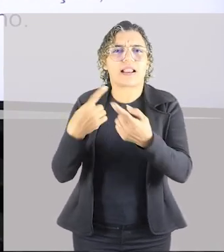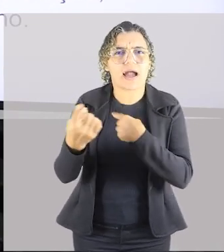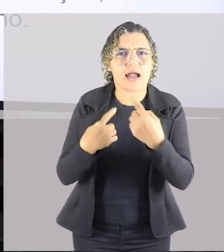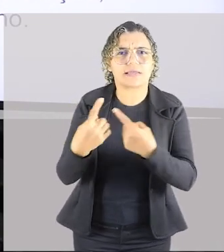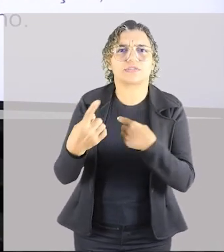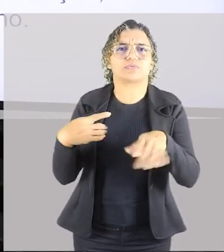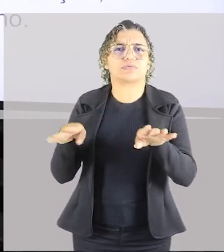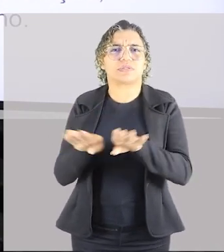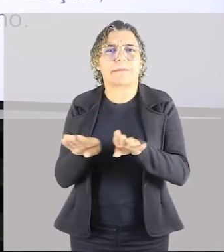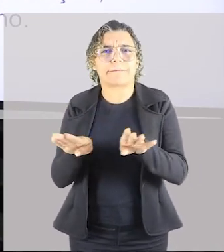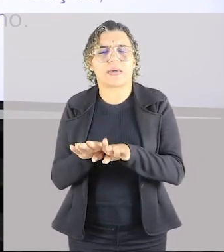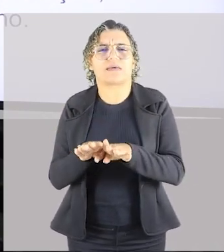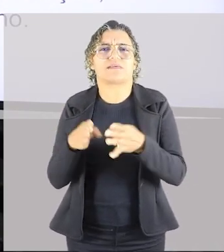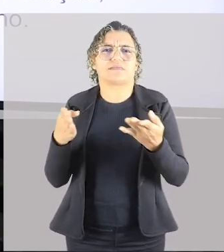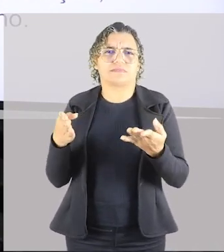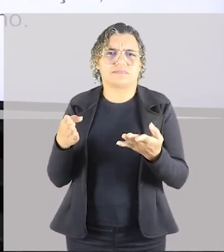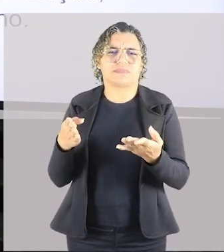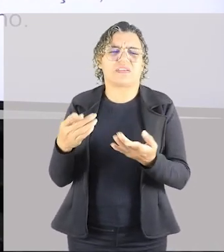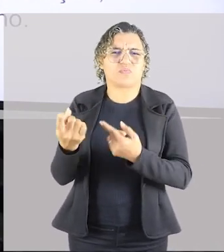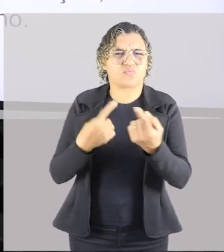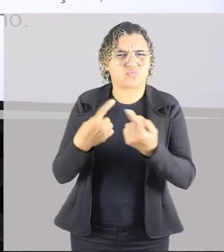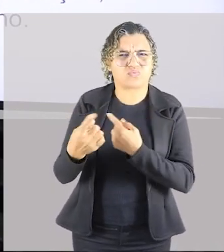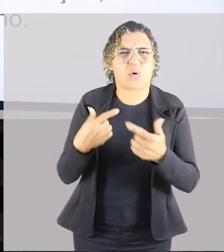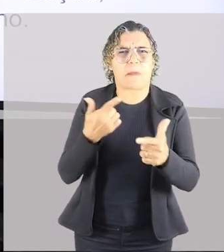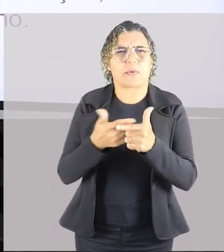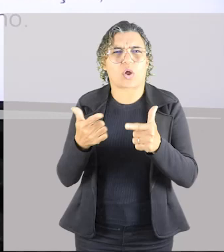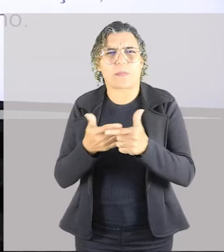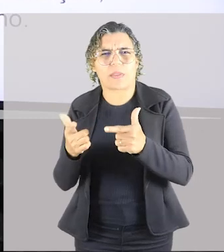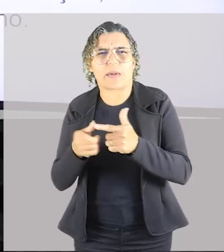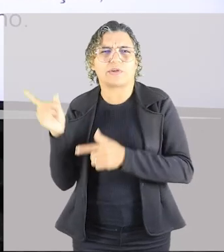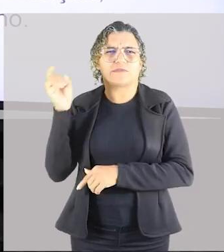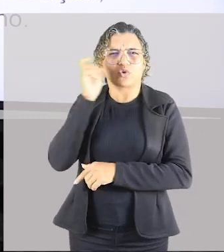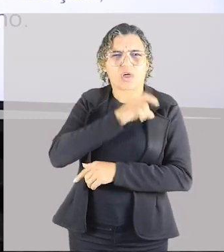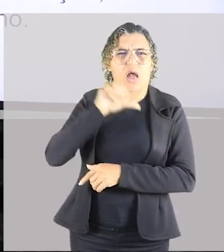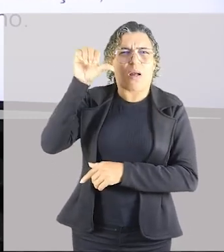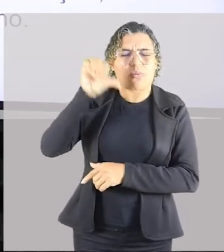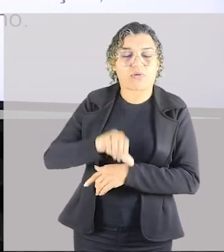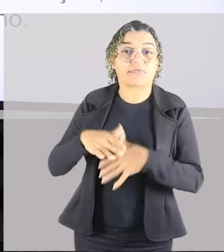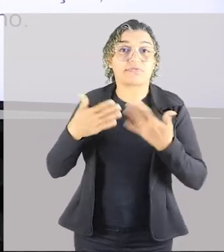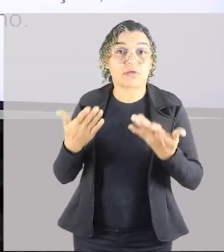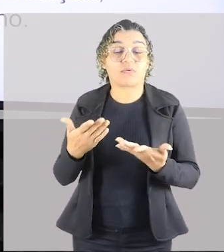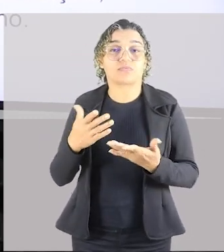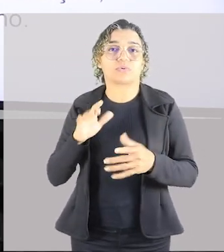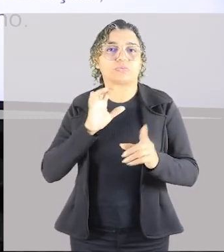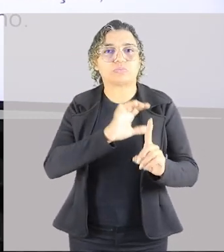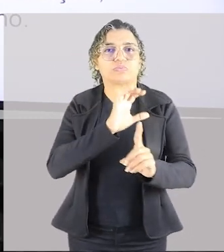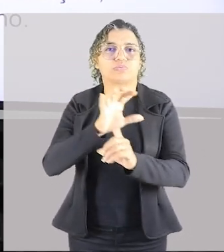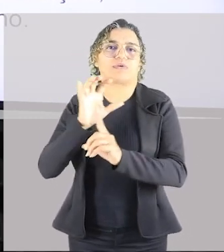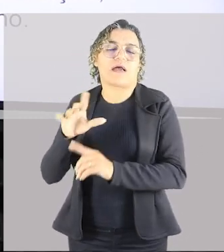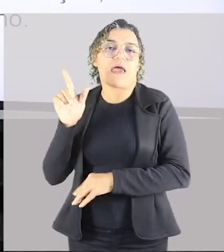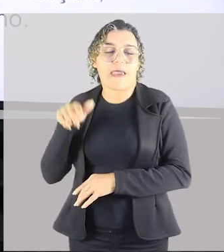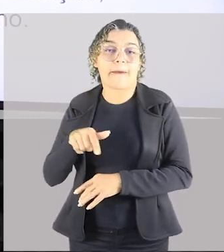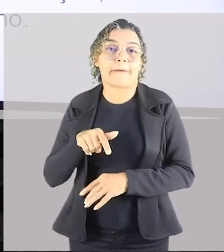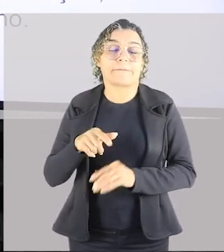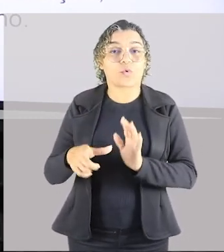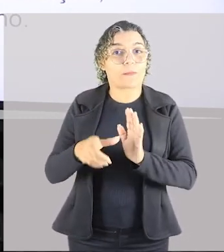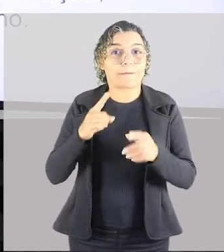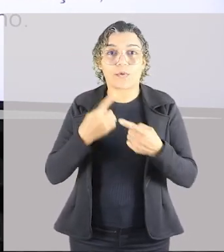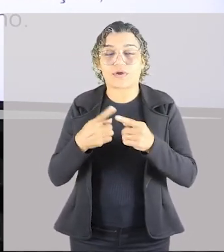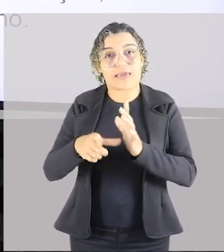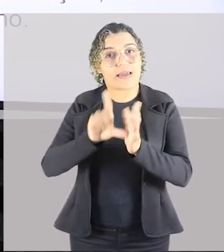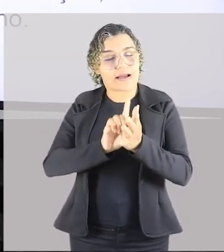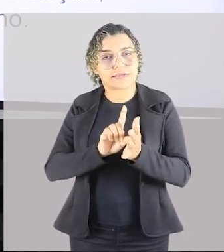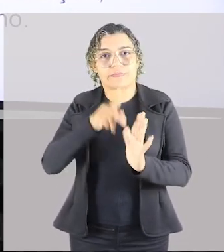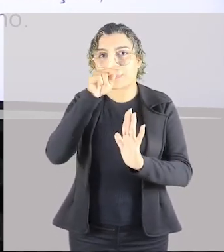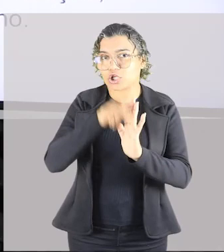dessas metrópoles e, por exemplo, do Brasil de maneira geral, né, das nossas capitais, por exemplo, tudo isso atrelado à falta de planejamento. Depois eu vou